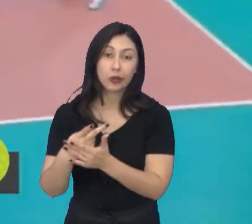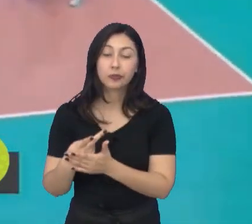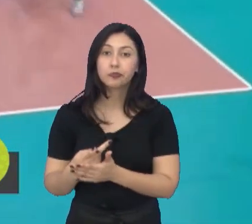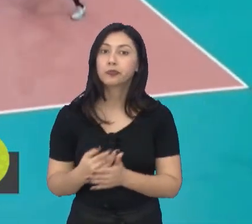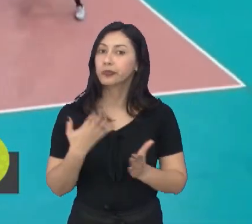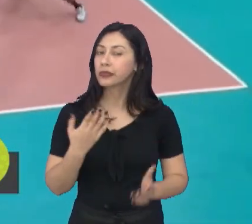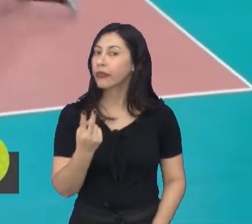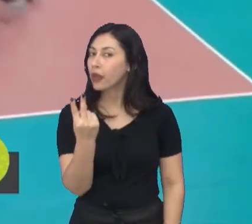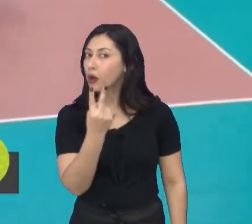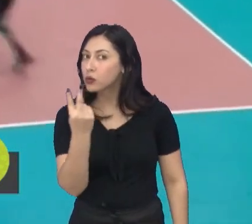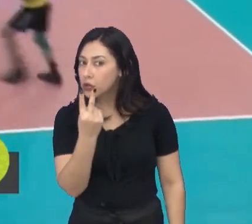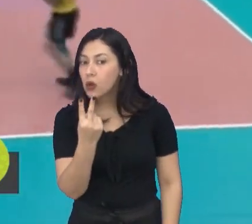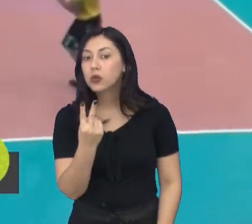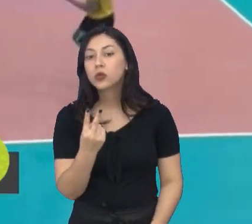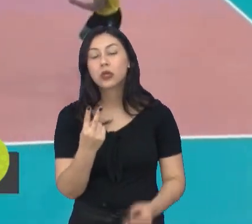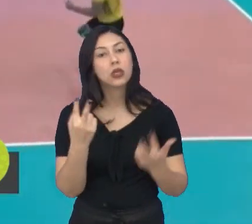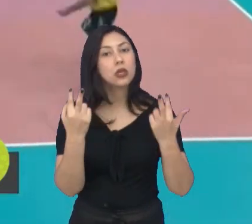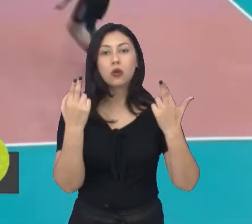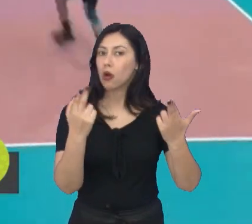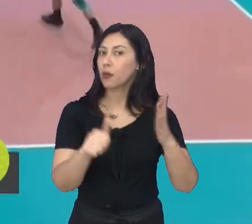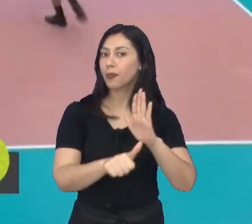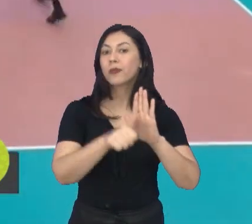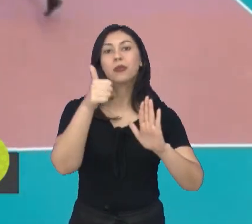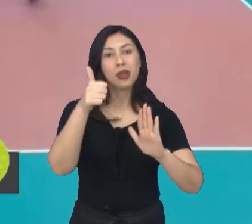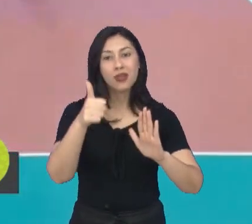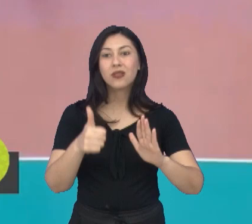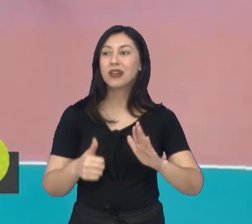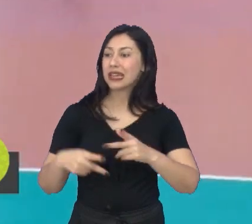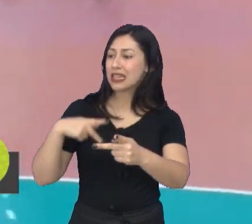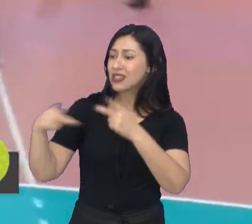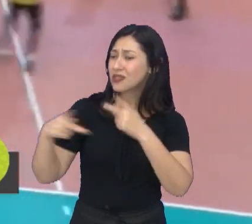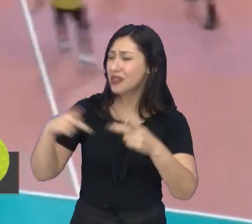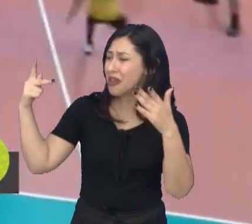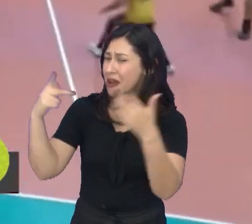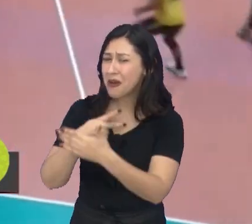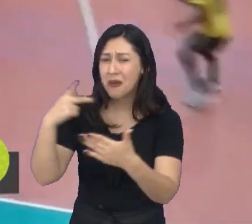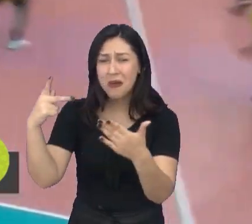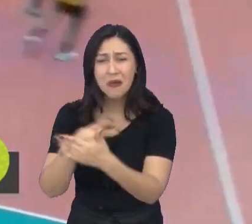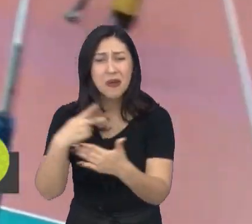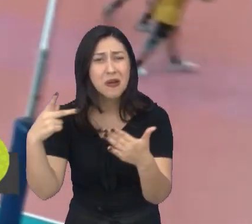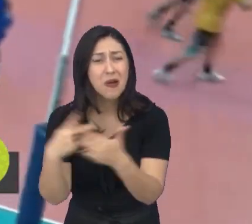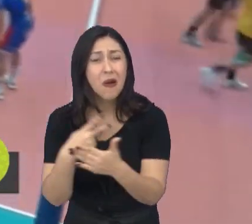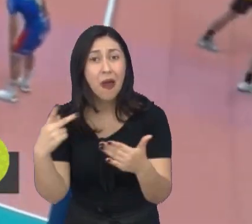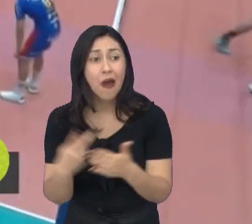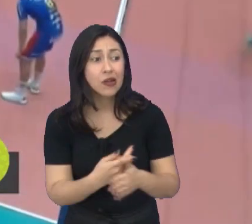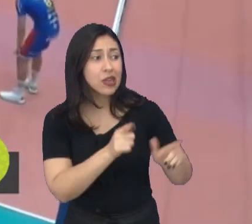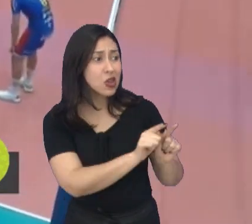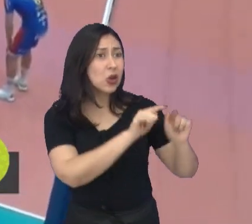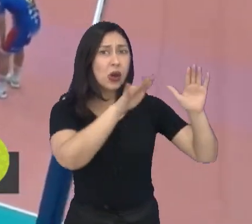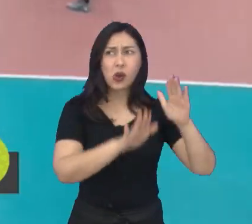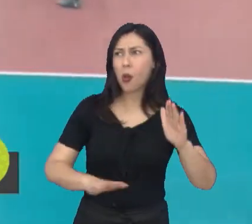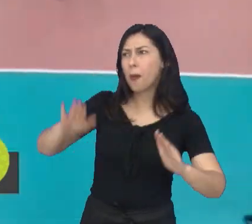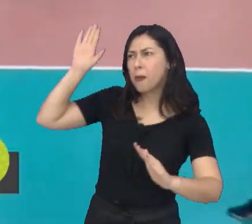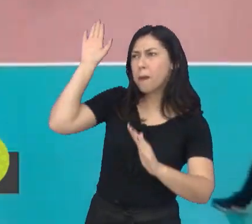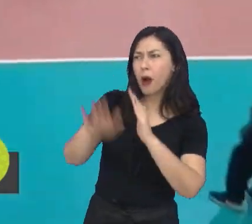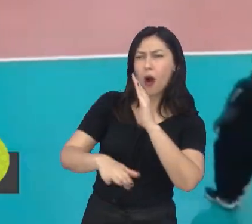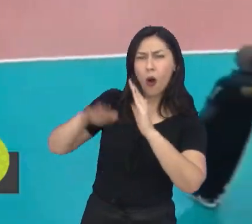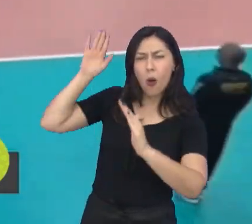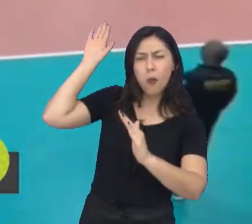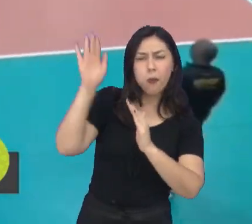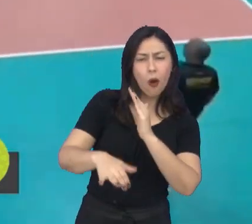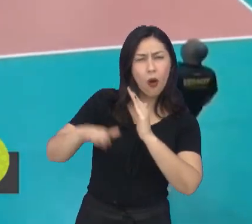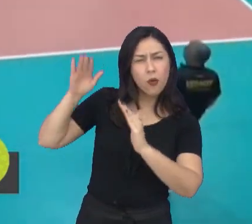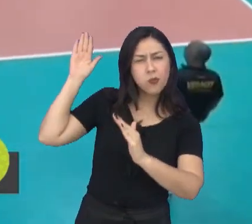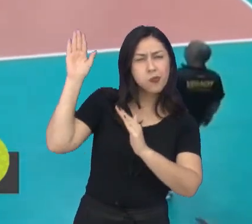segundo set começou como terminou o primeiro, com muitos erros do São José e com um ataque inspirado do Guarulhos. O time